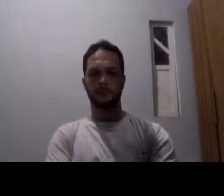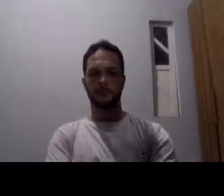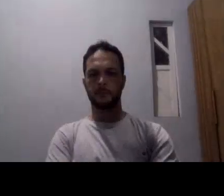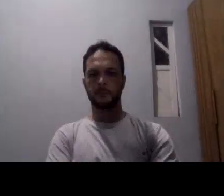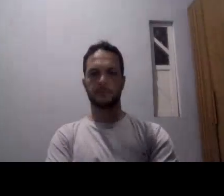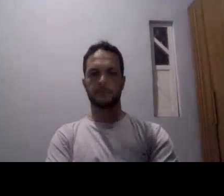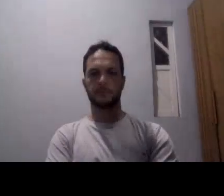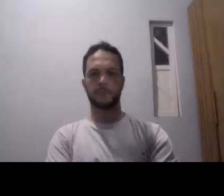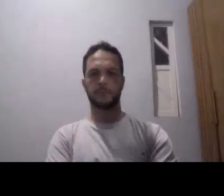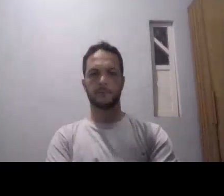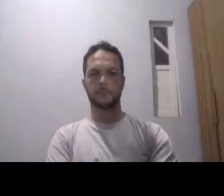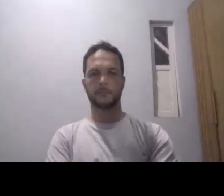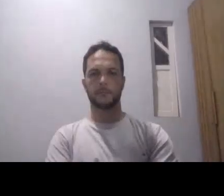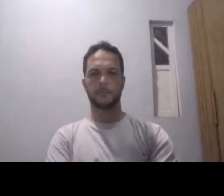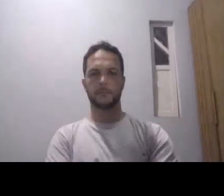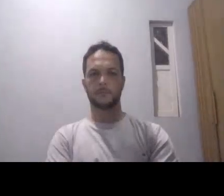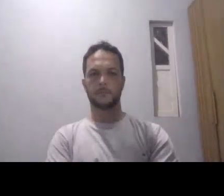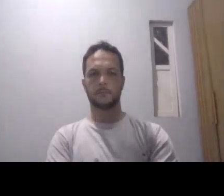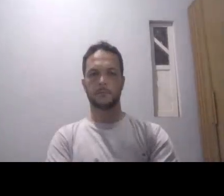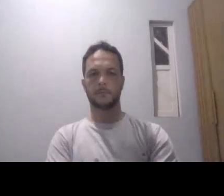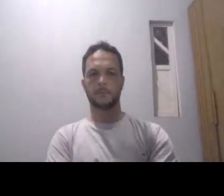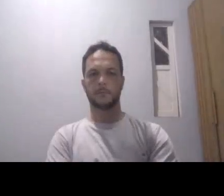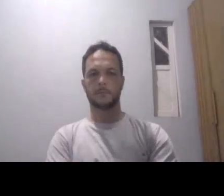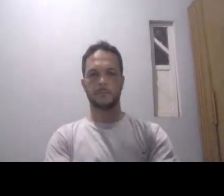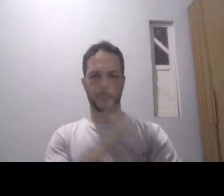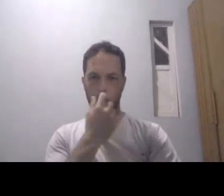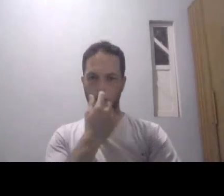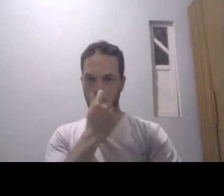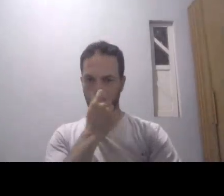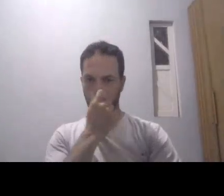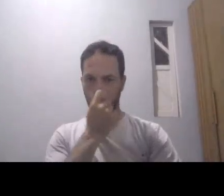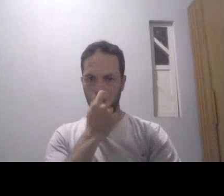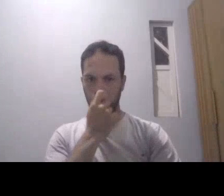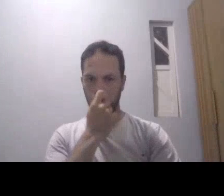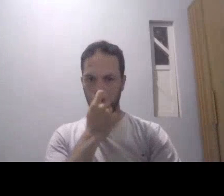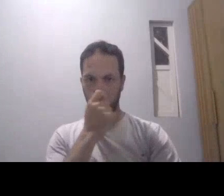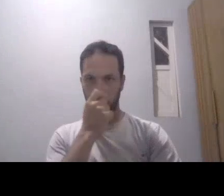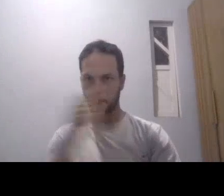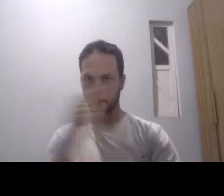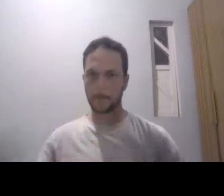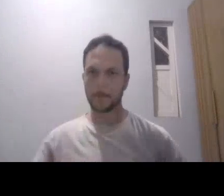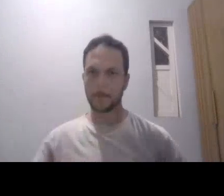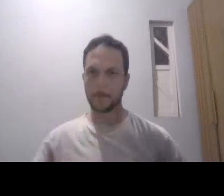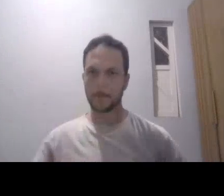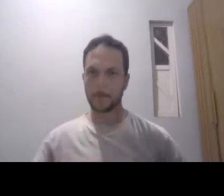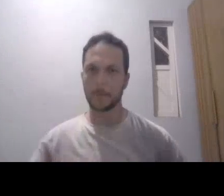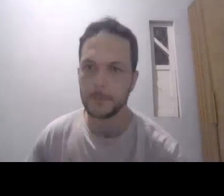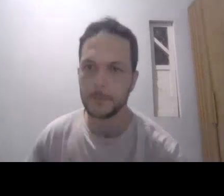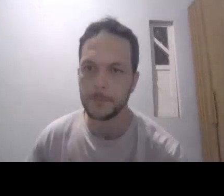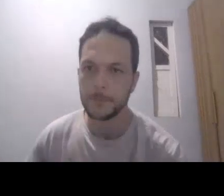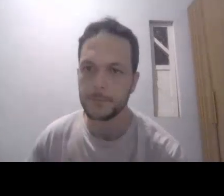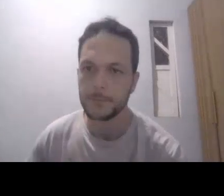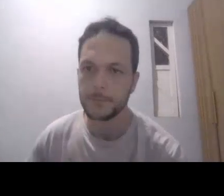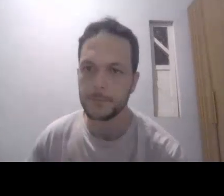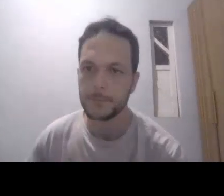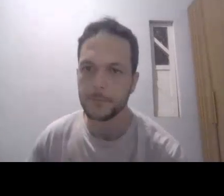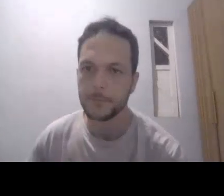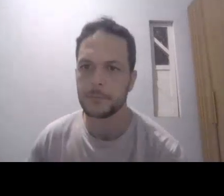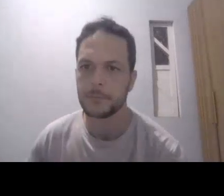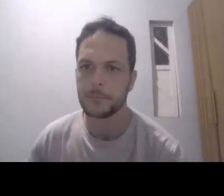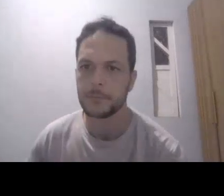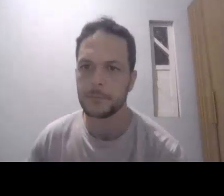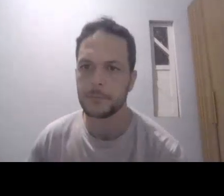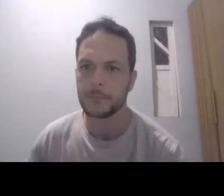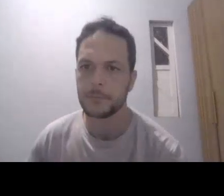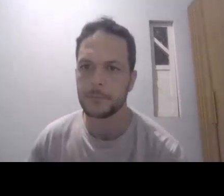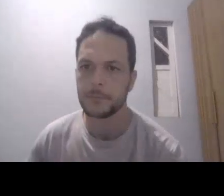Geraldo Lúcio Thiago Filho. Gente, quando eu olhei o currículo do Geraldo, eu falei, meu Deus, um dia eu quero chegar nesse nível. Mas eu vou ler tudo